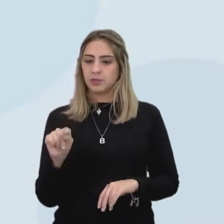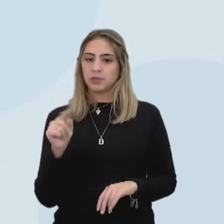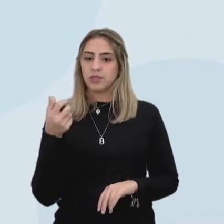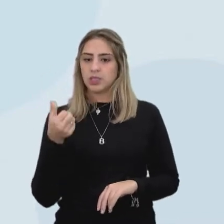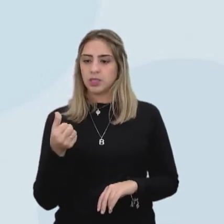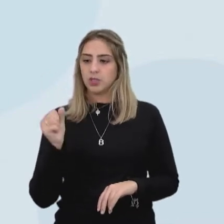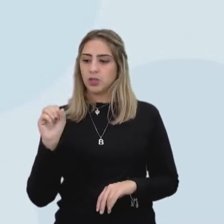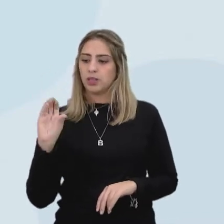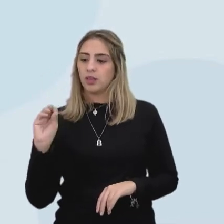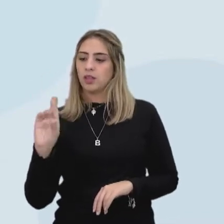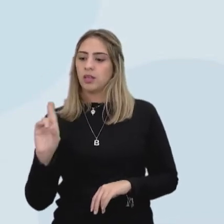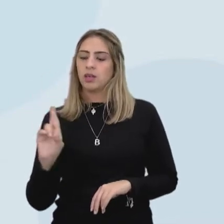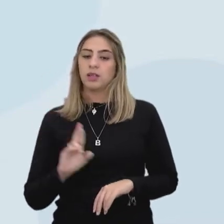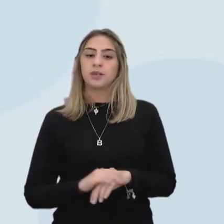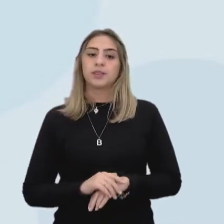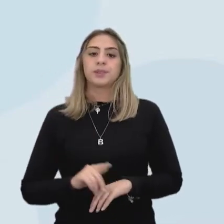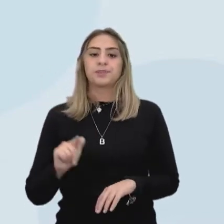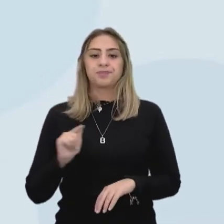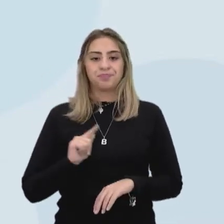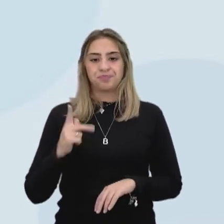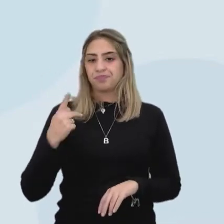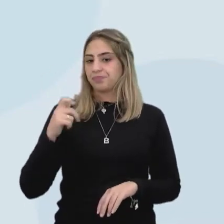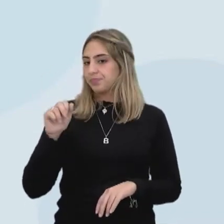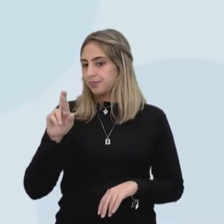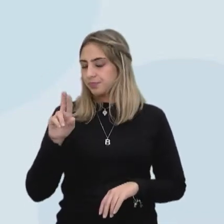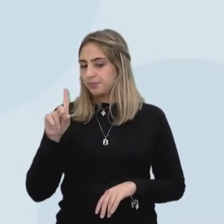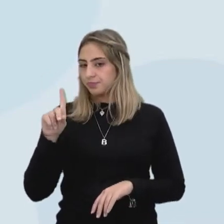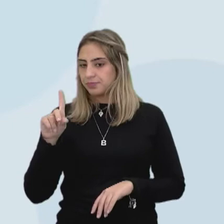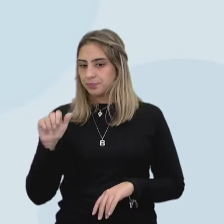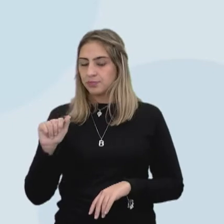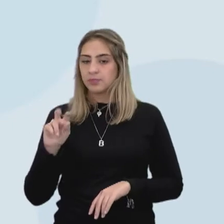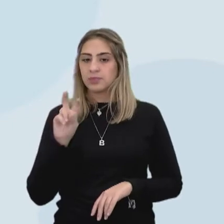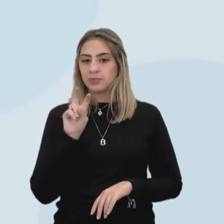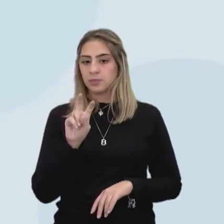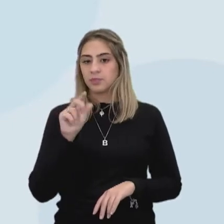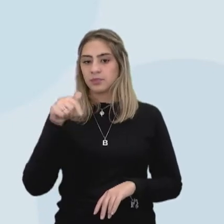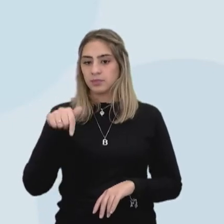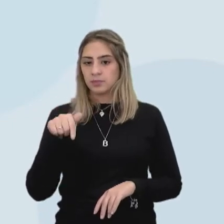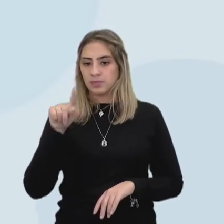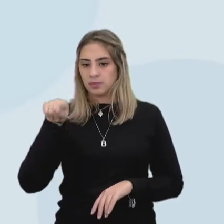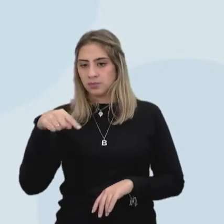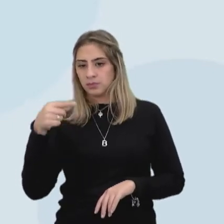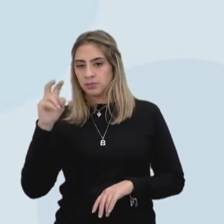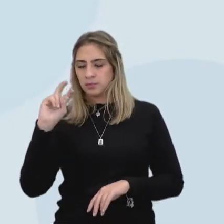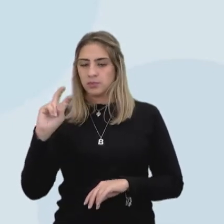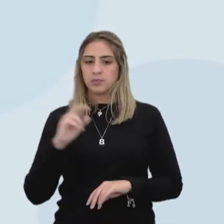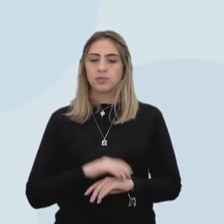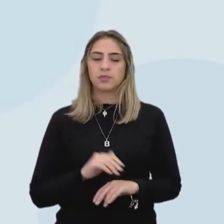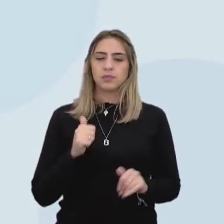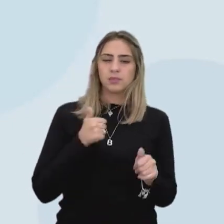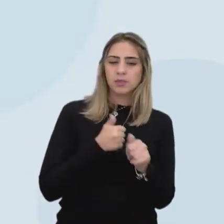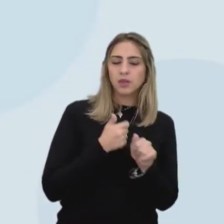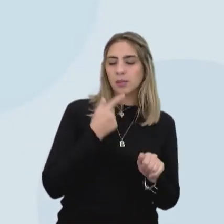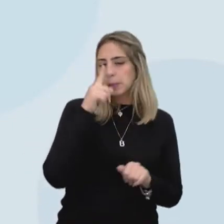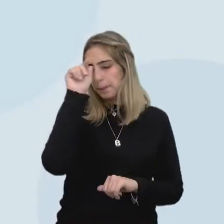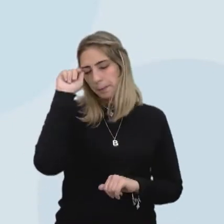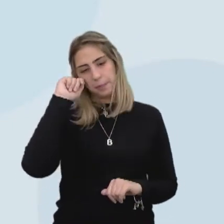1.680. E aí nós temos na parda 57,5 moedinhas, bem próxima da preta, R$